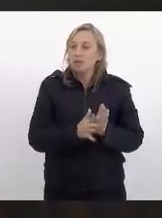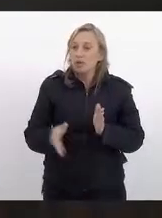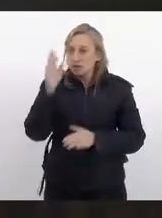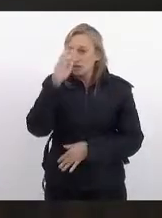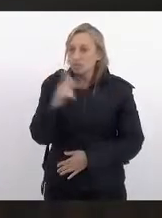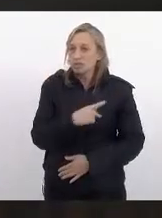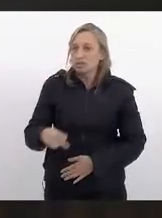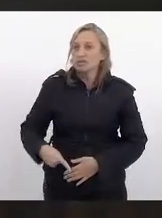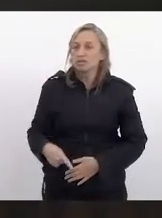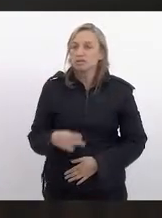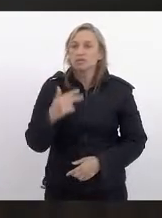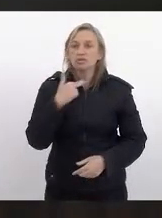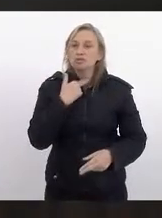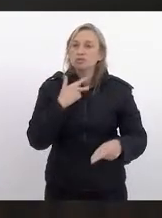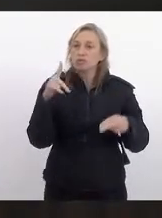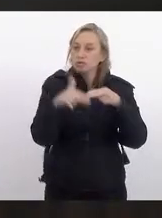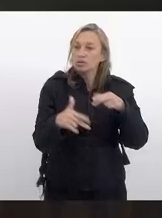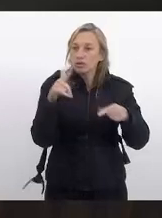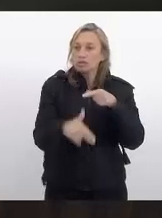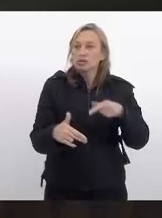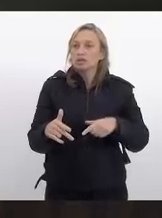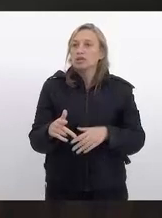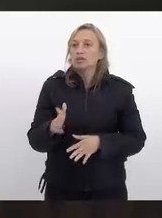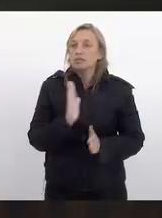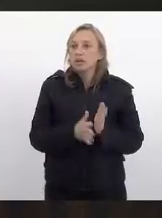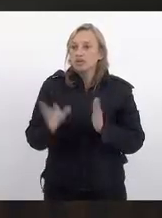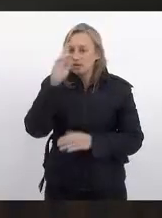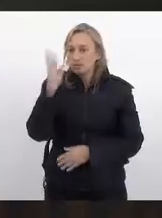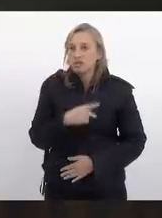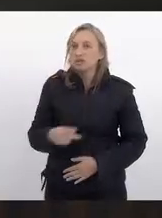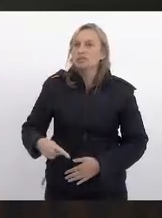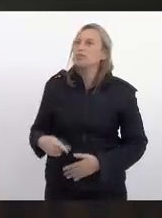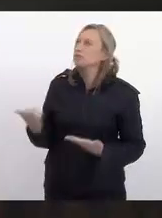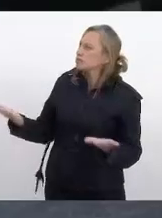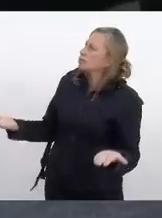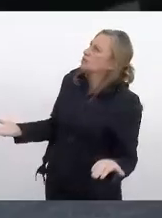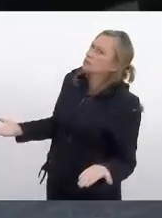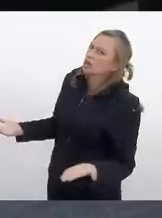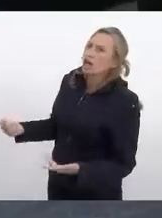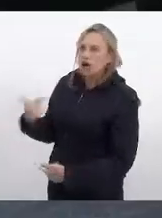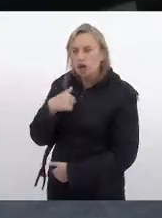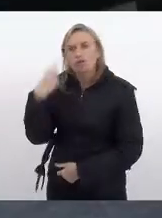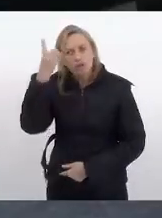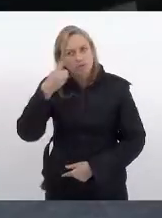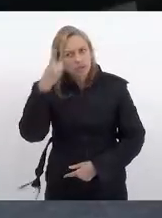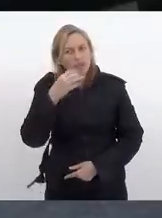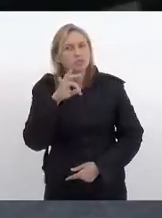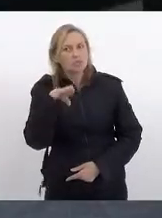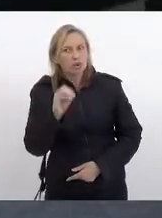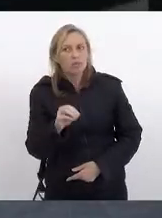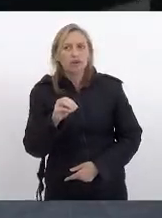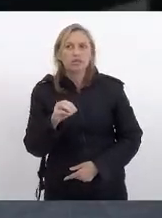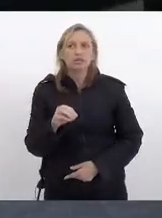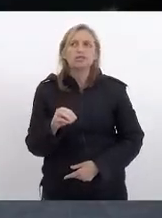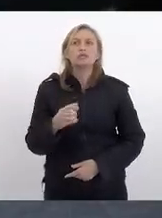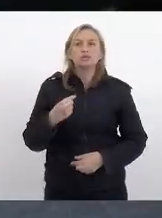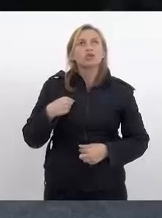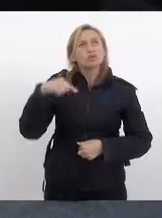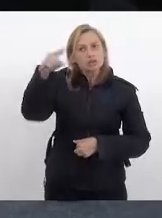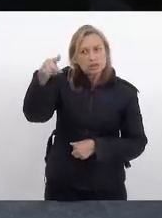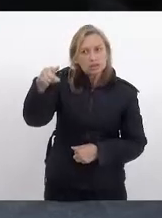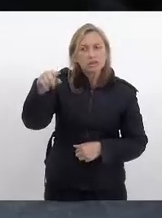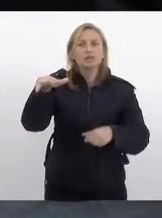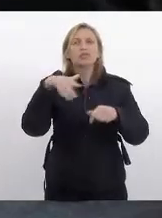presidente Presidente pela ordem pessoal eu Deputado Márcio Gualberto Vamos lá em cima